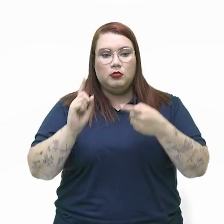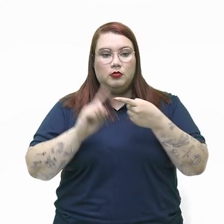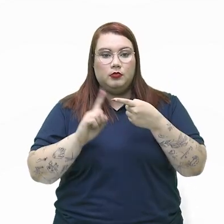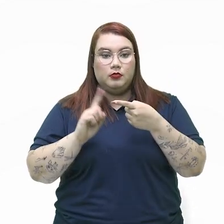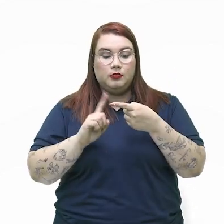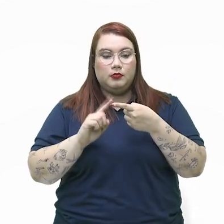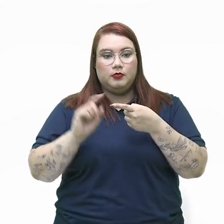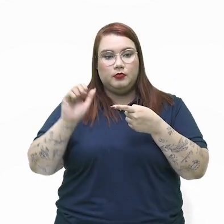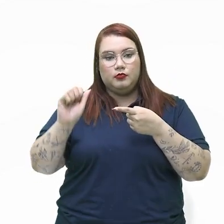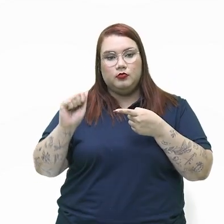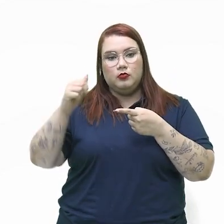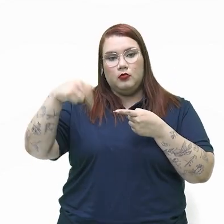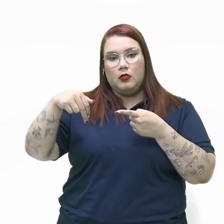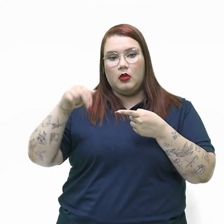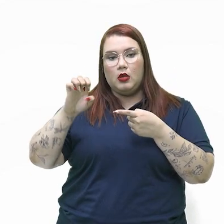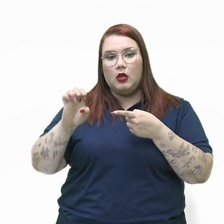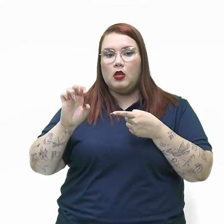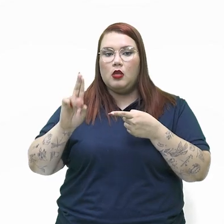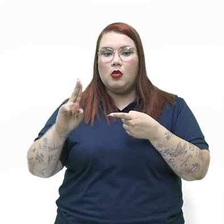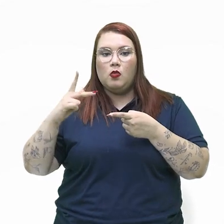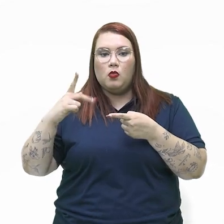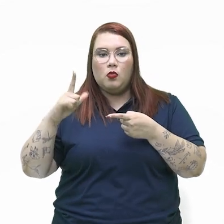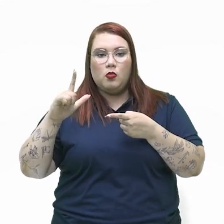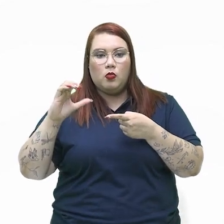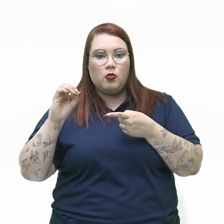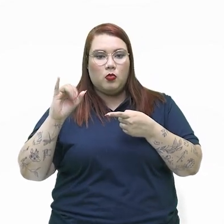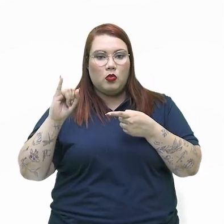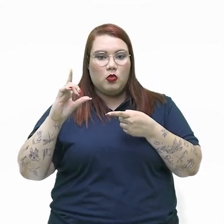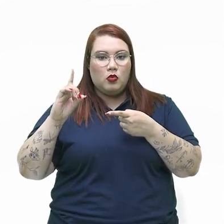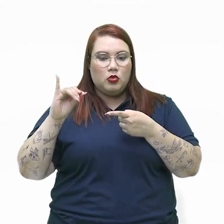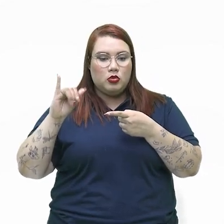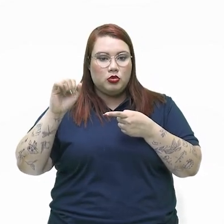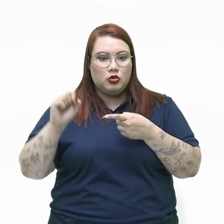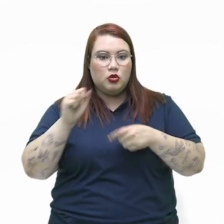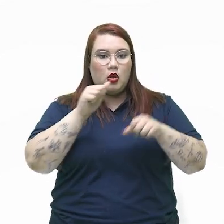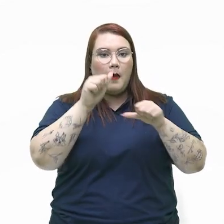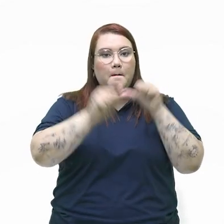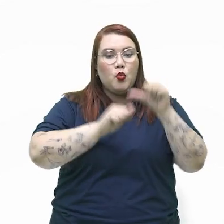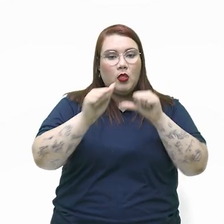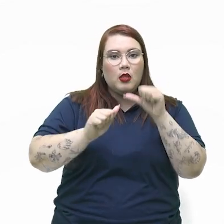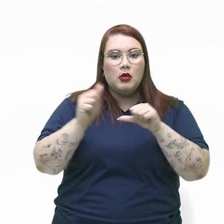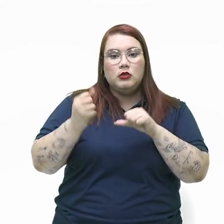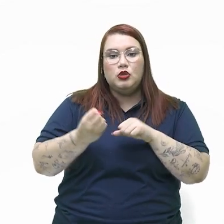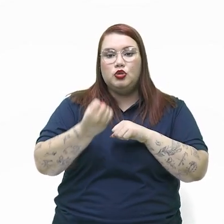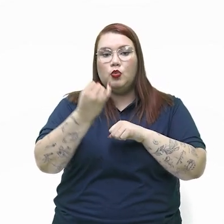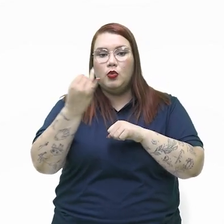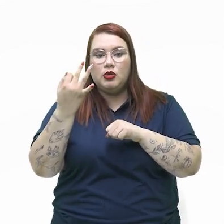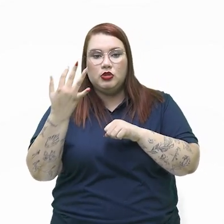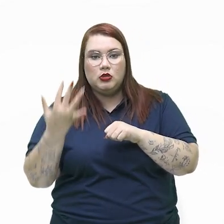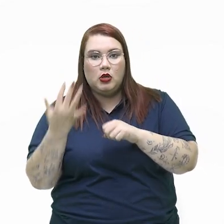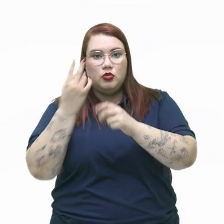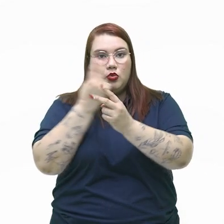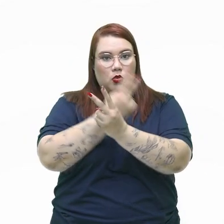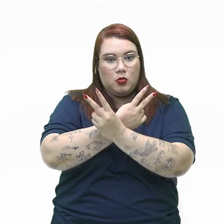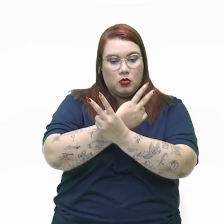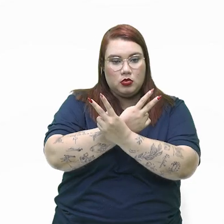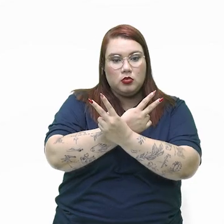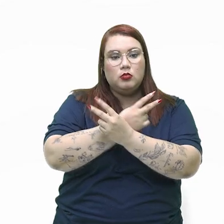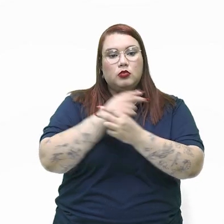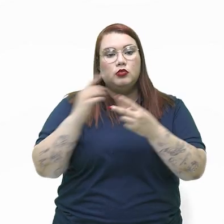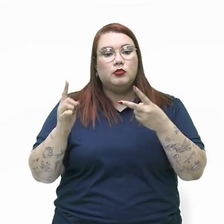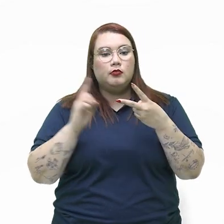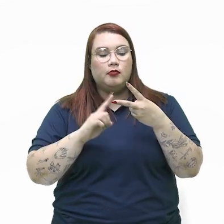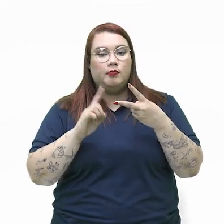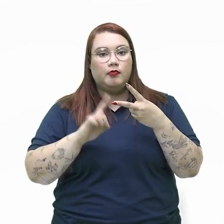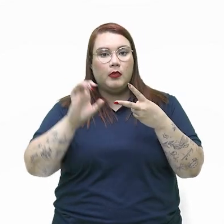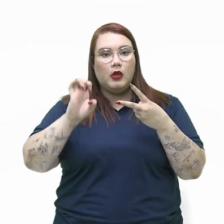pela nomenclatura aneuploidias, que são alterações do número de cópias de um cromossomo ou alguns cromossomos,